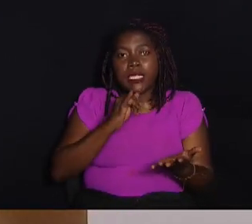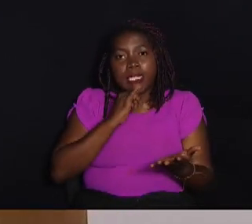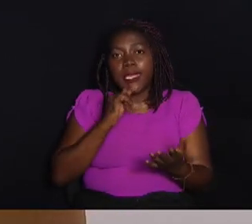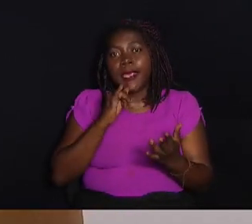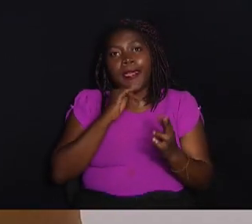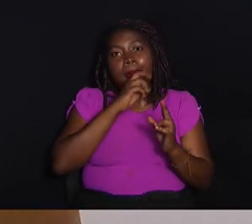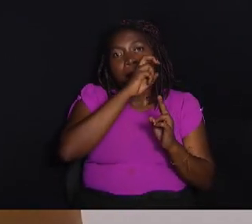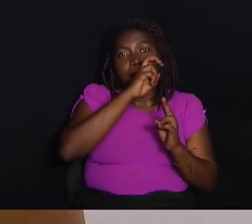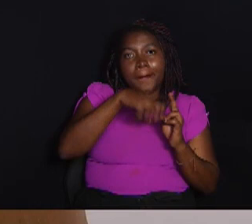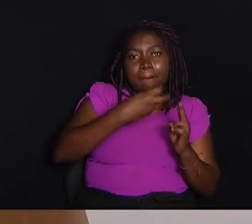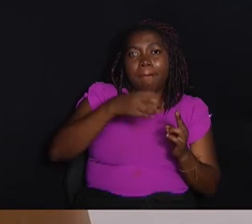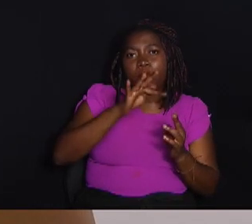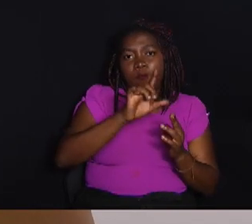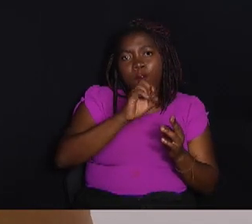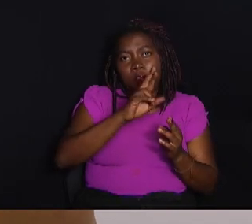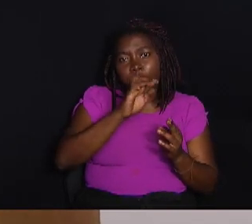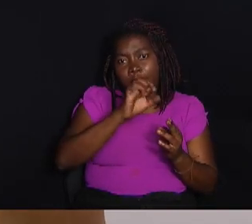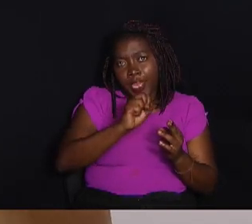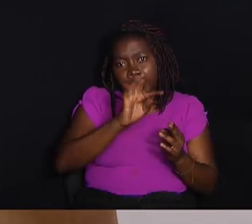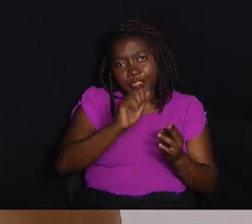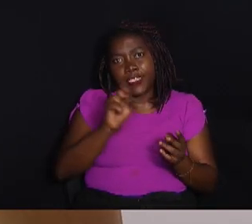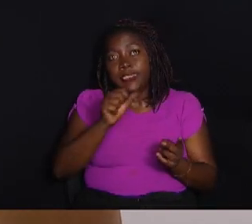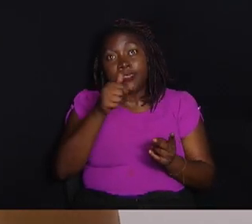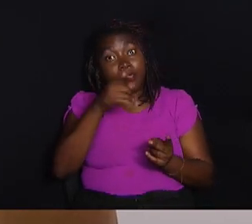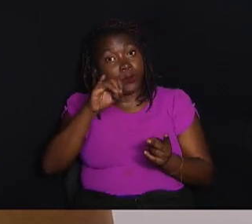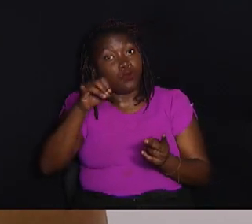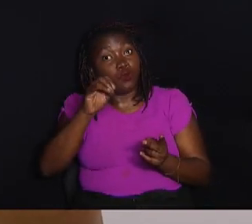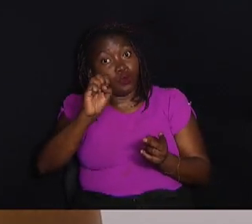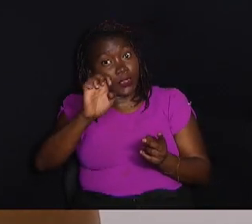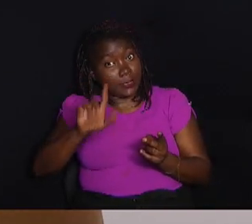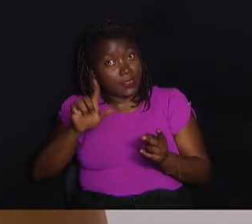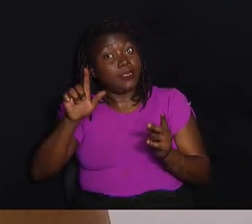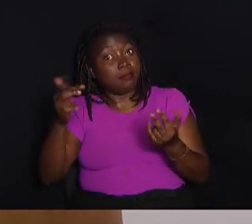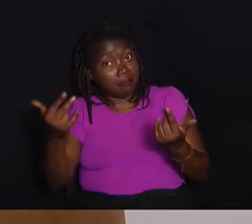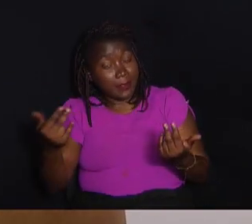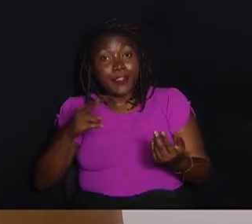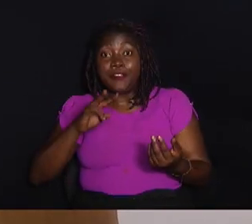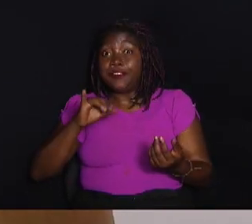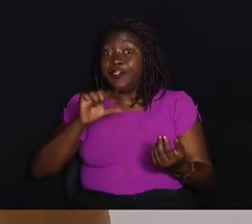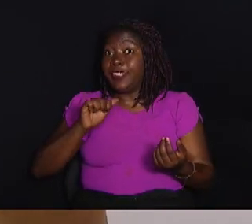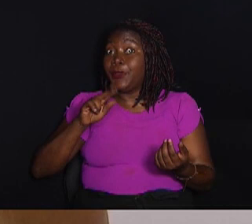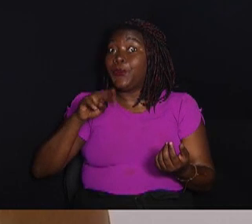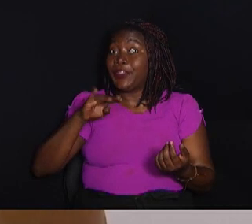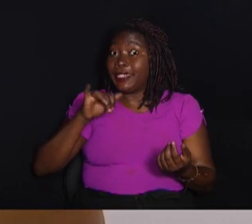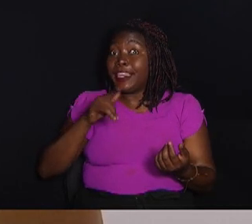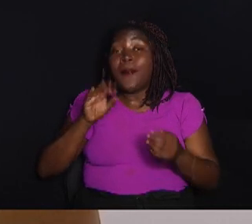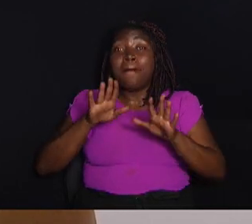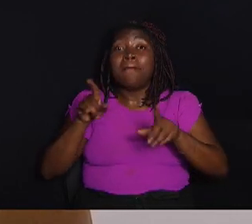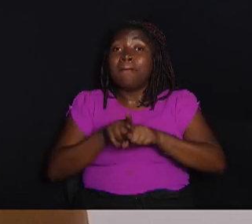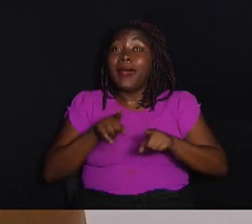Floresta e outros São José também já de São José eh Vila União mas também nós